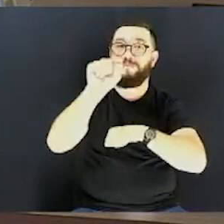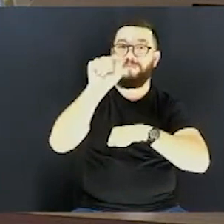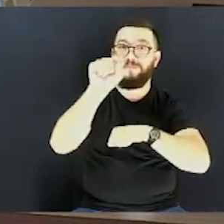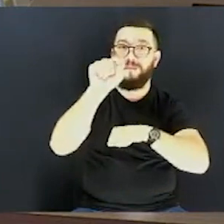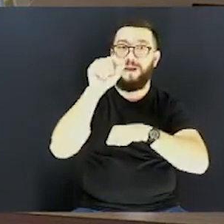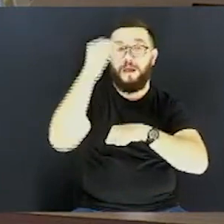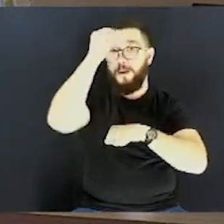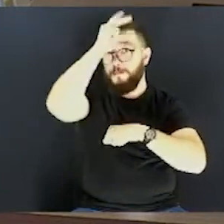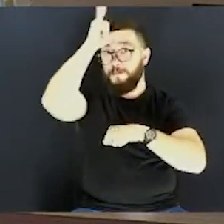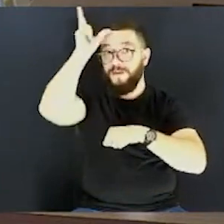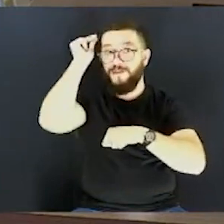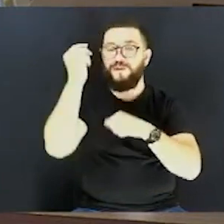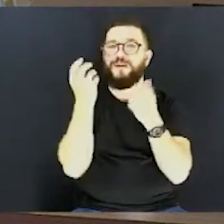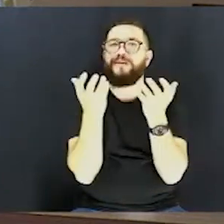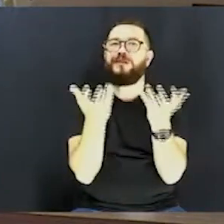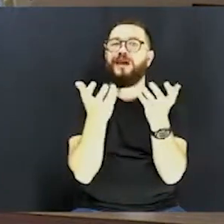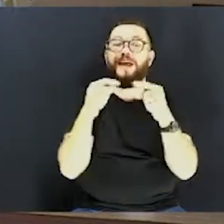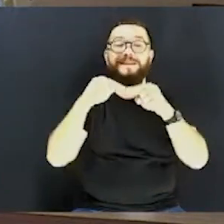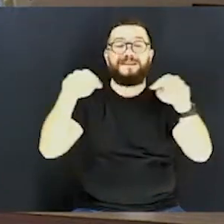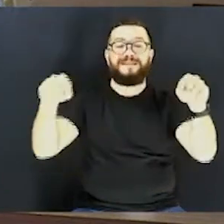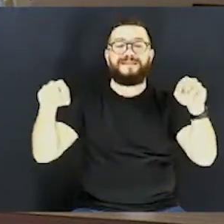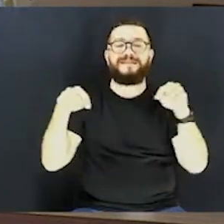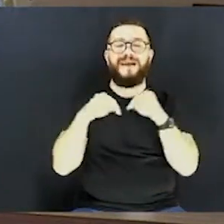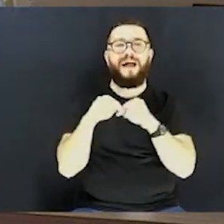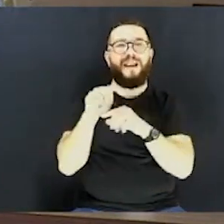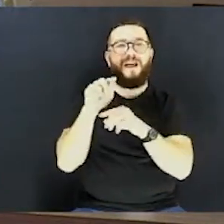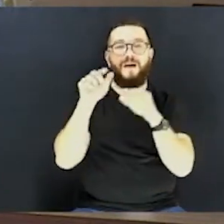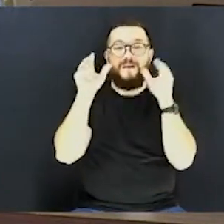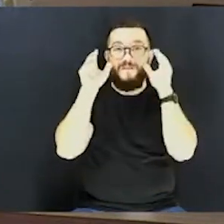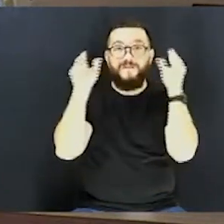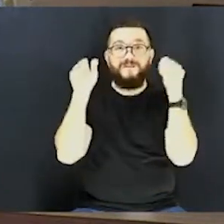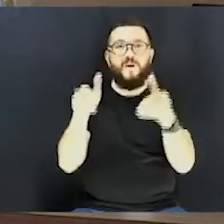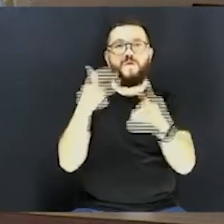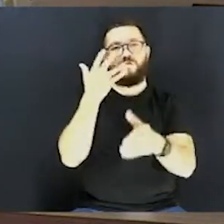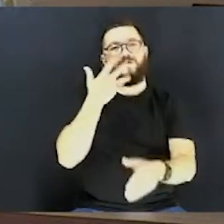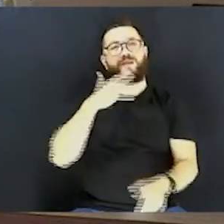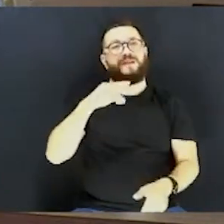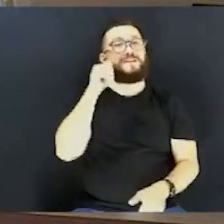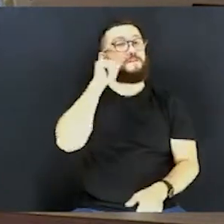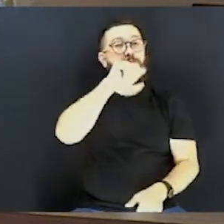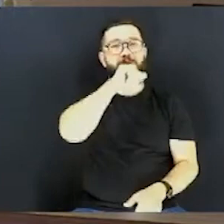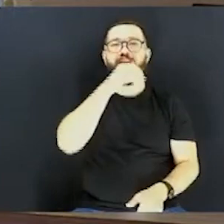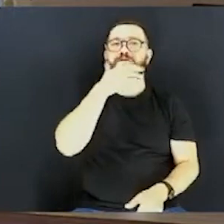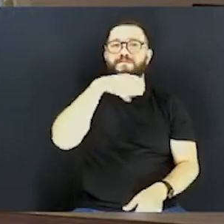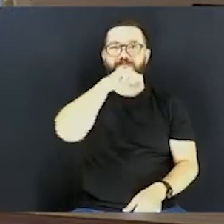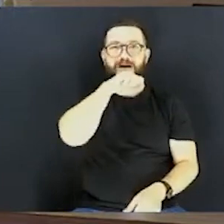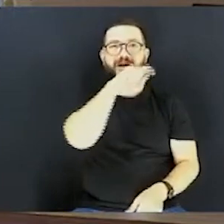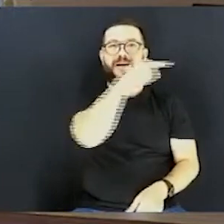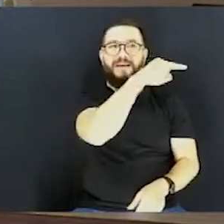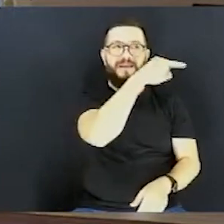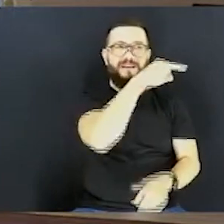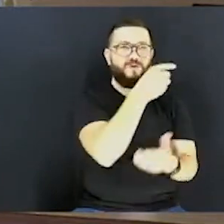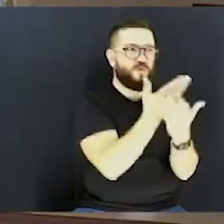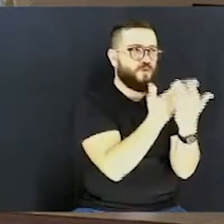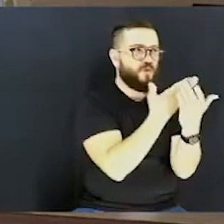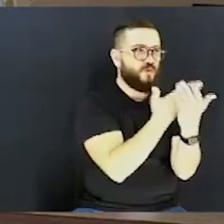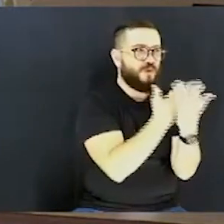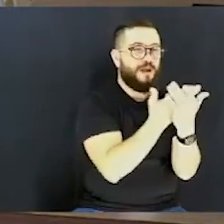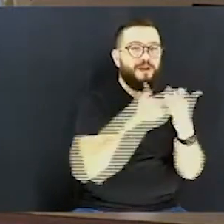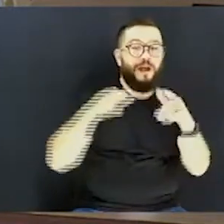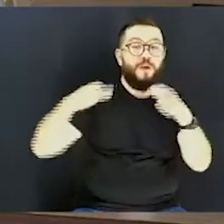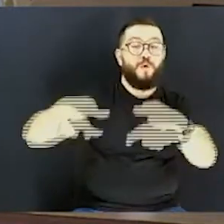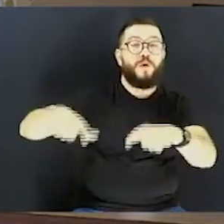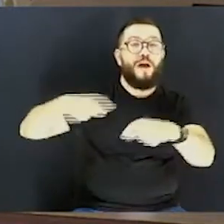ter uma sala de acolhimento para que, quando o pai ou a mãe vai fazer o EJA, tenha um lugar adequado para deixar seus filhos, para então